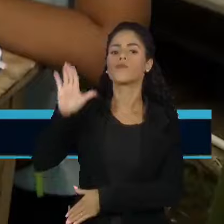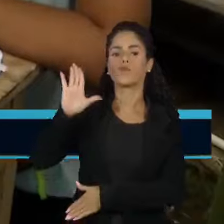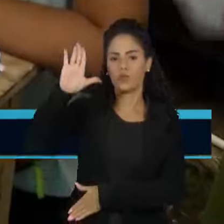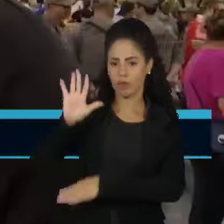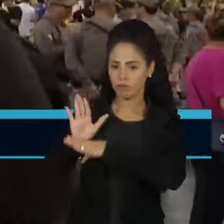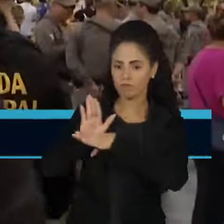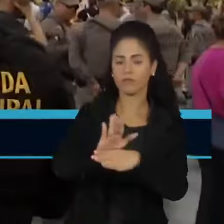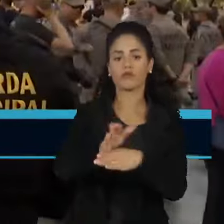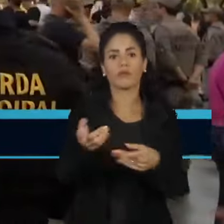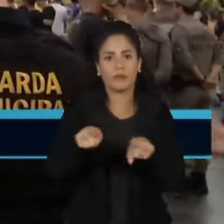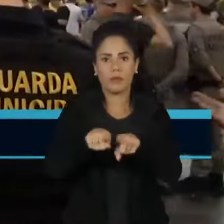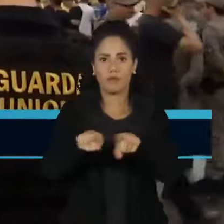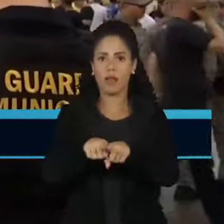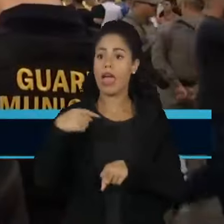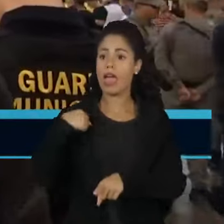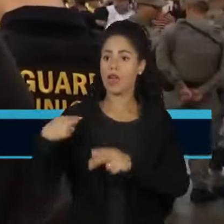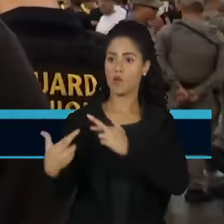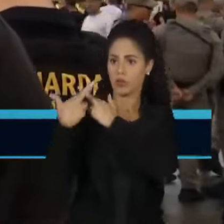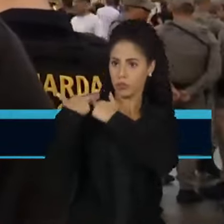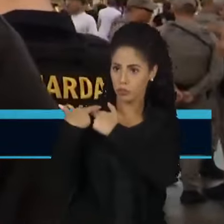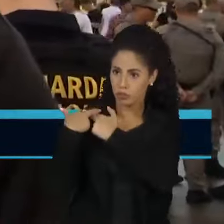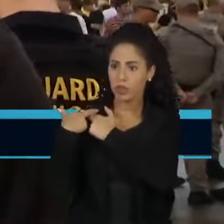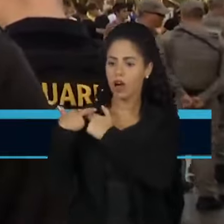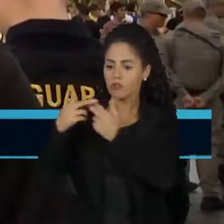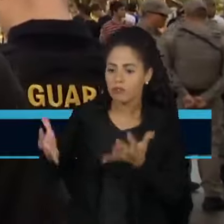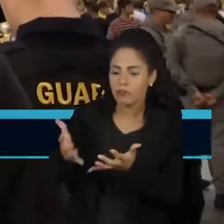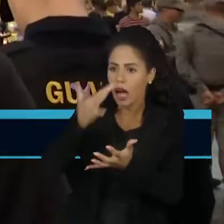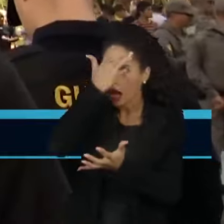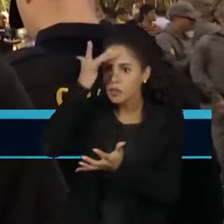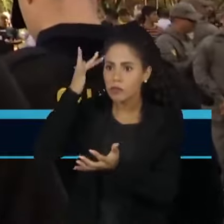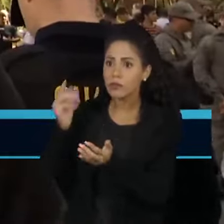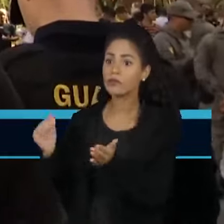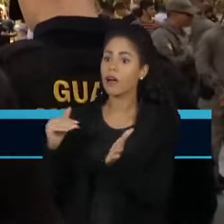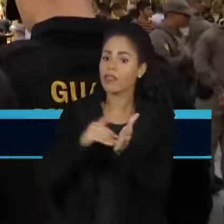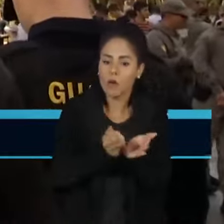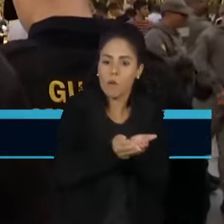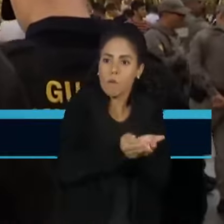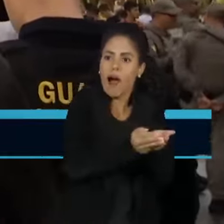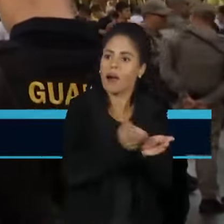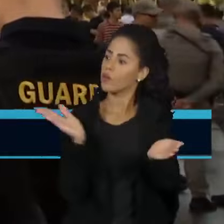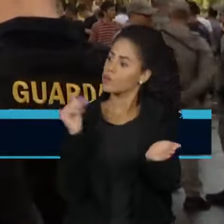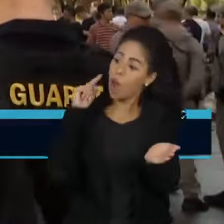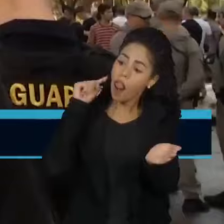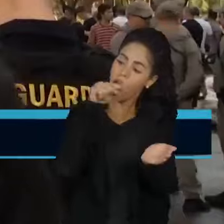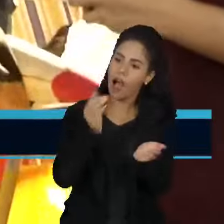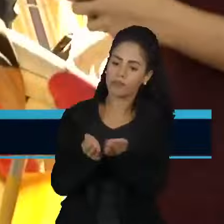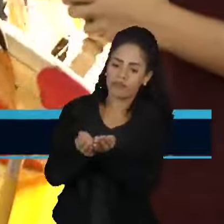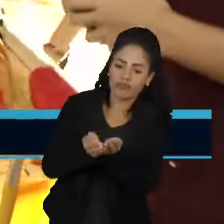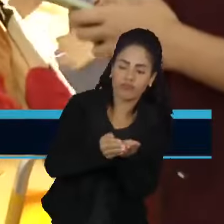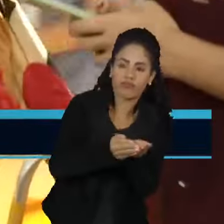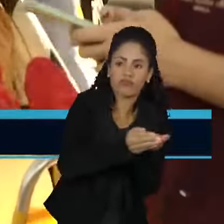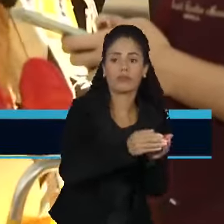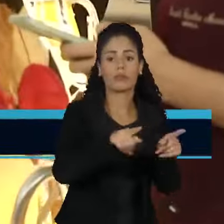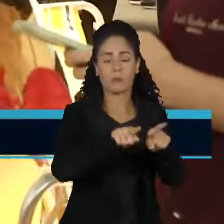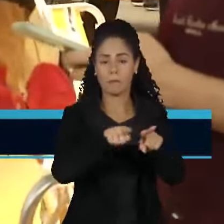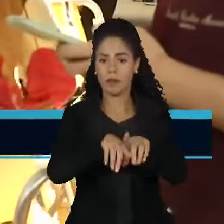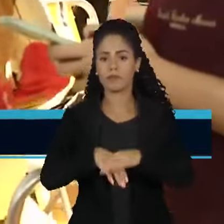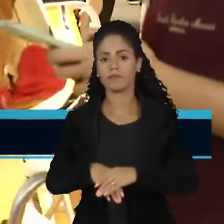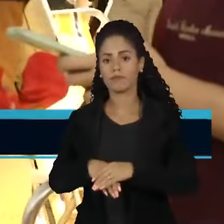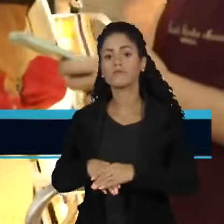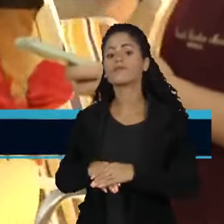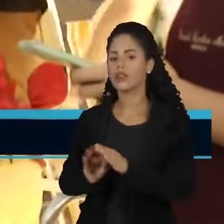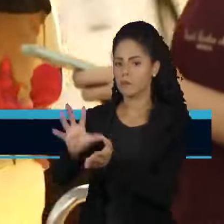voluntárias. Eu estou responsável por direcionar as pessoas até os barcos, tem alguns barcos que eu tenho que direcionar médicos para levar até o local. Equipes das faculdades